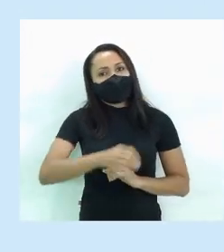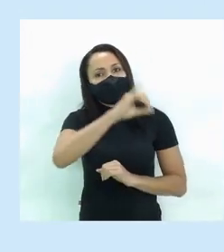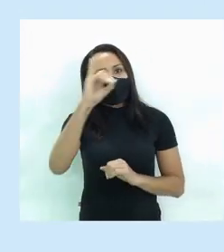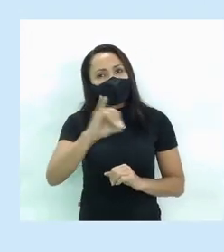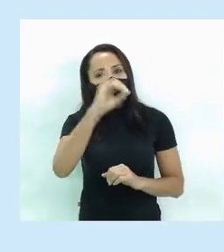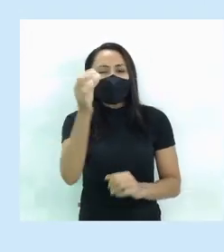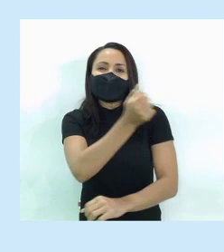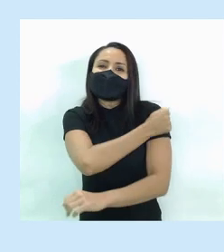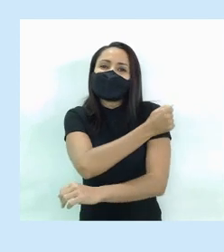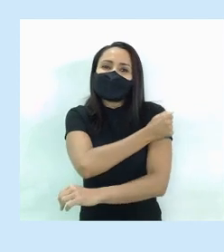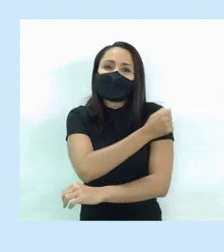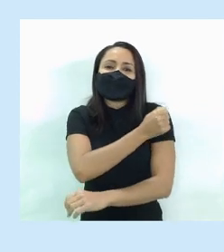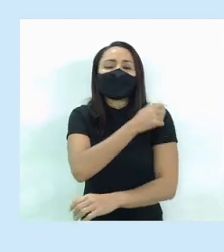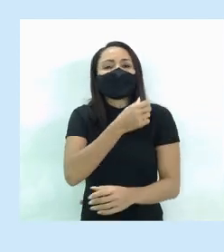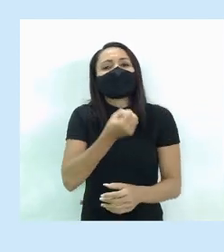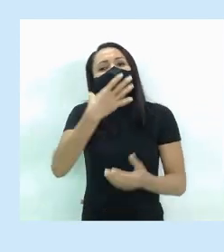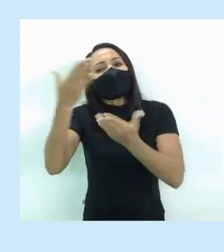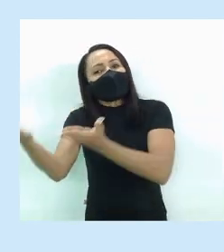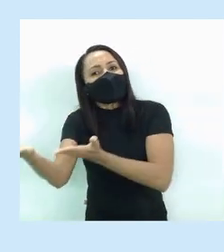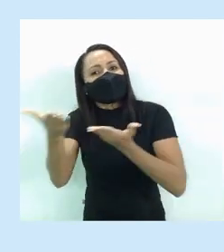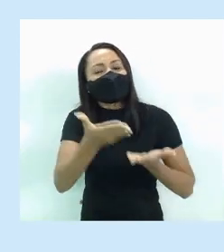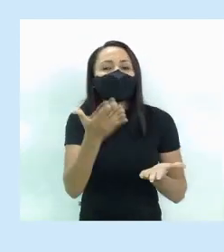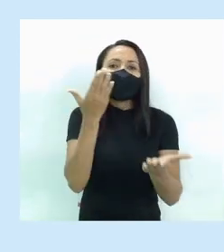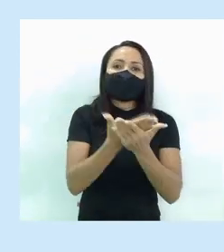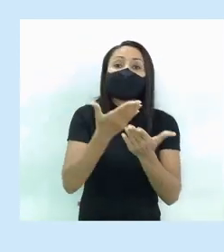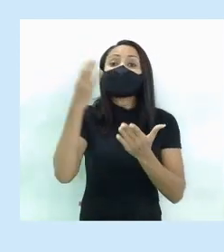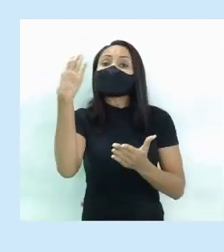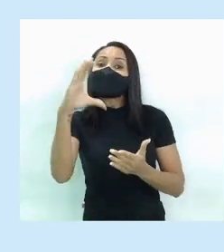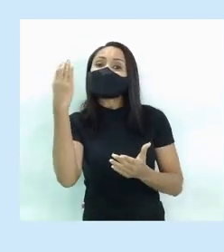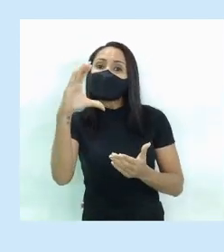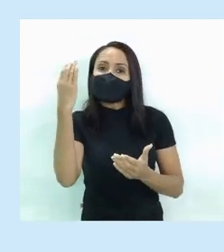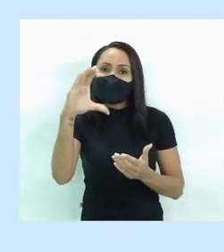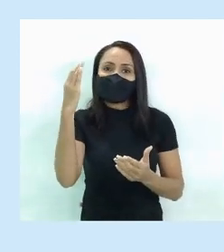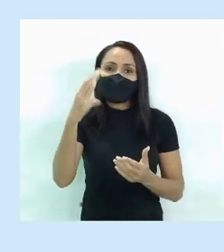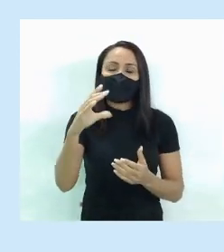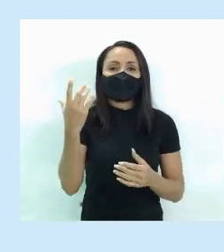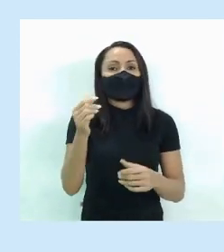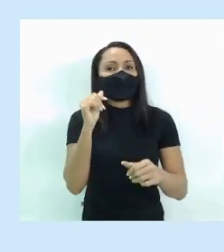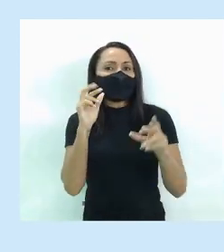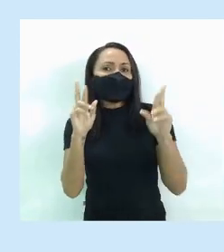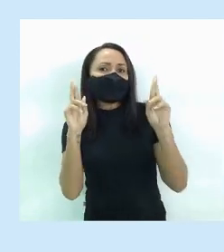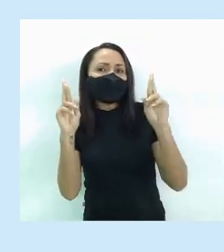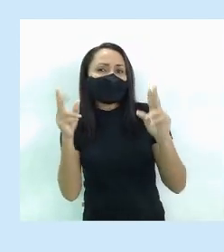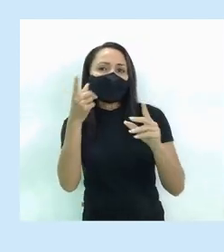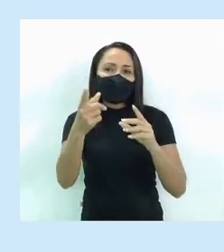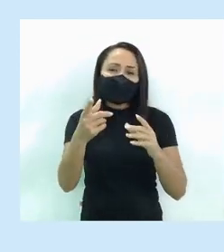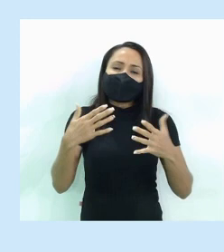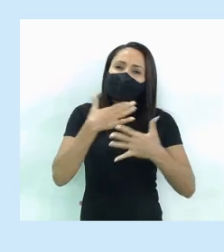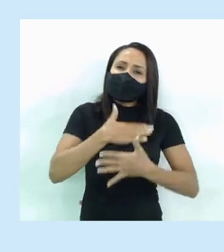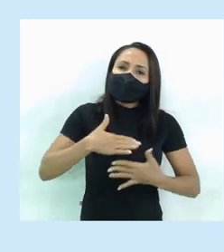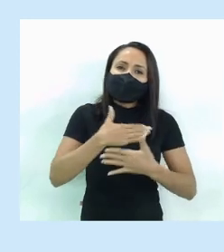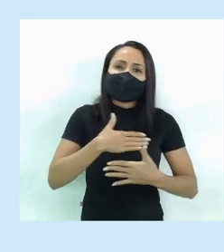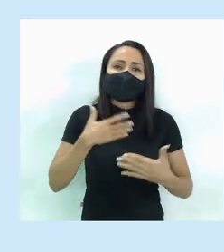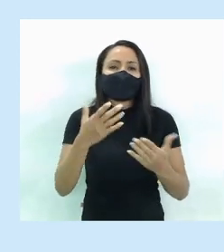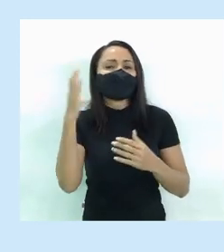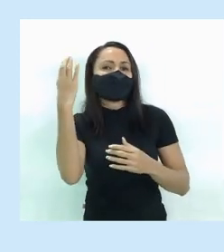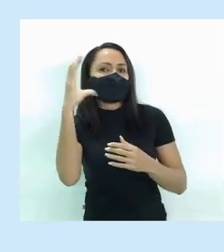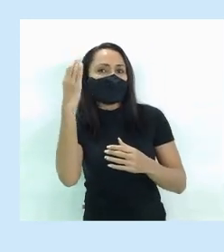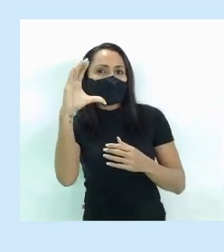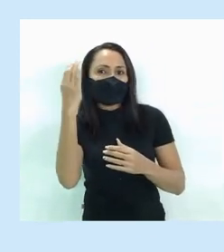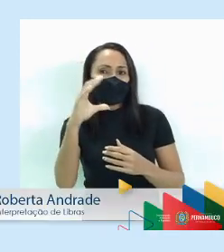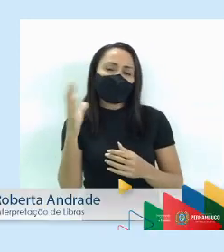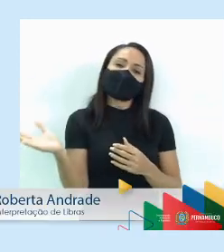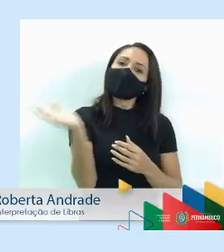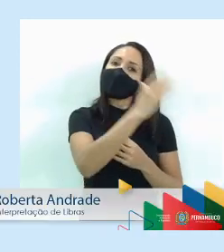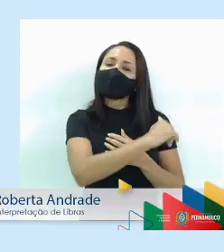Olá, estudantes! Sejam bem-vindos à nossa aula de ciências. Espero que vocês estejam animados para mais uma aula de ciências. Então,